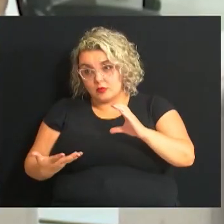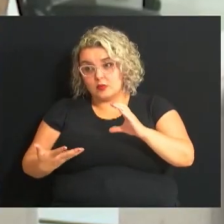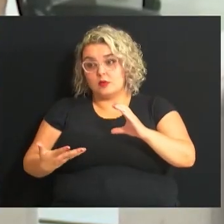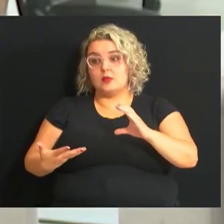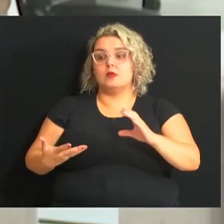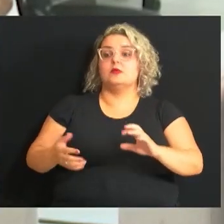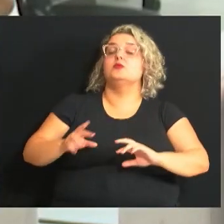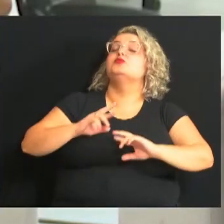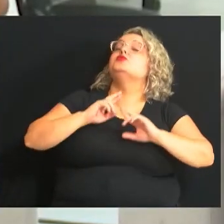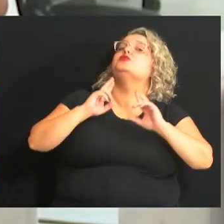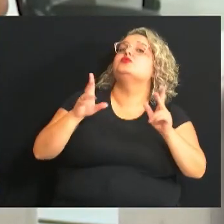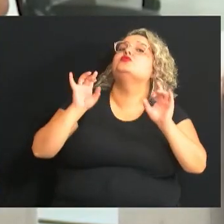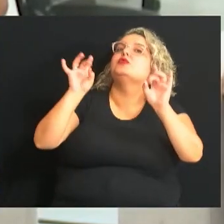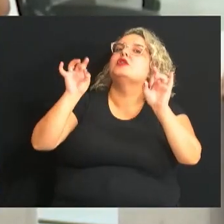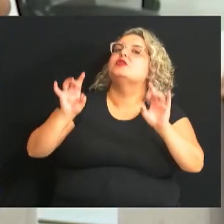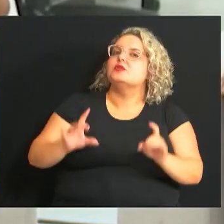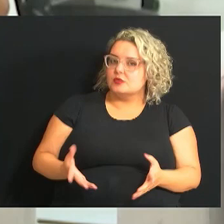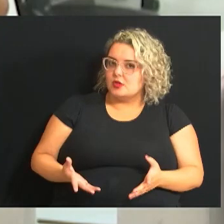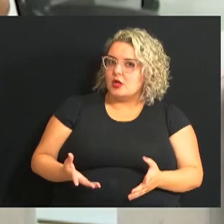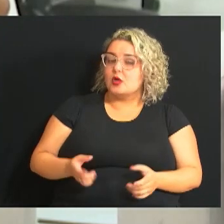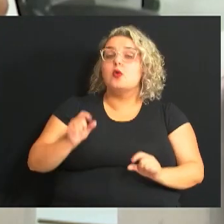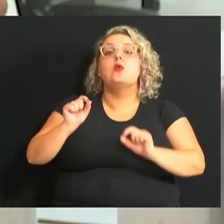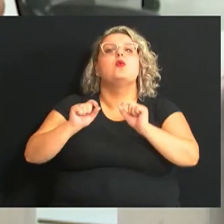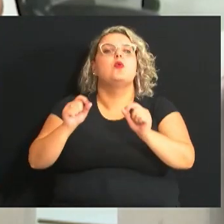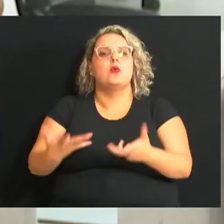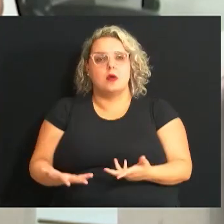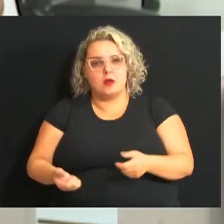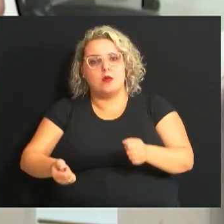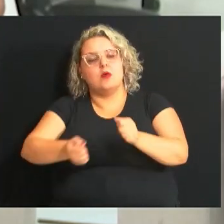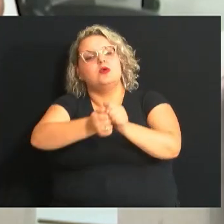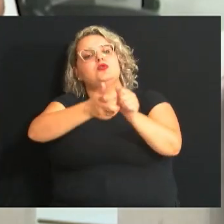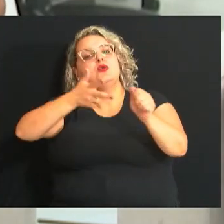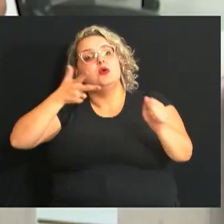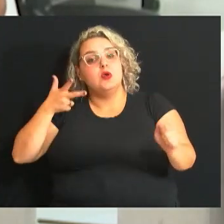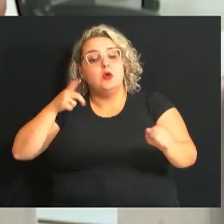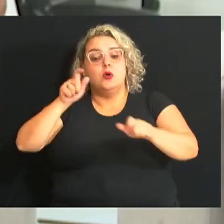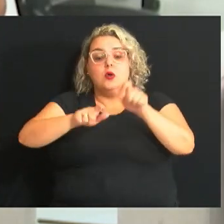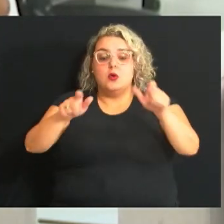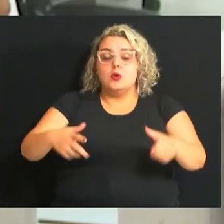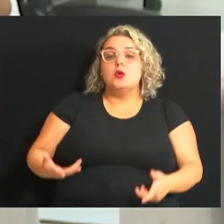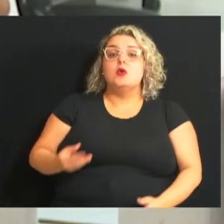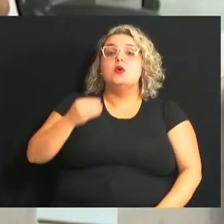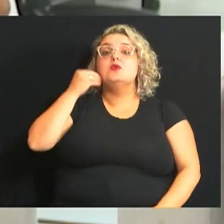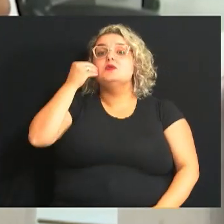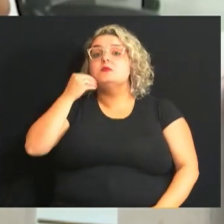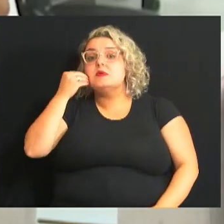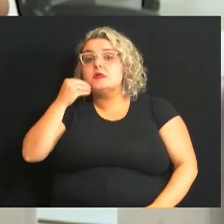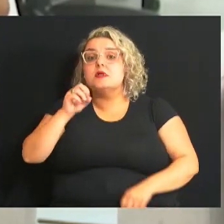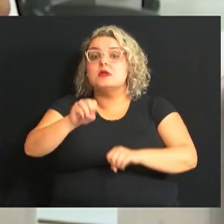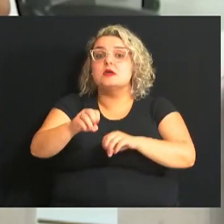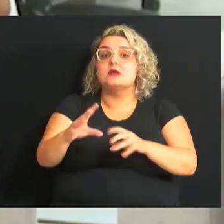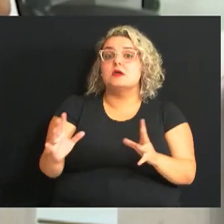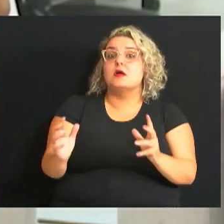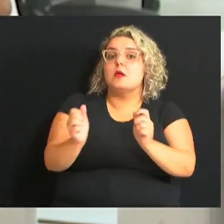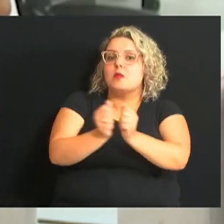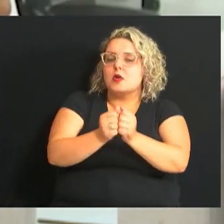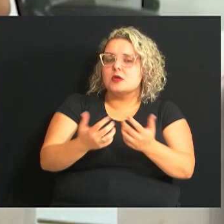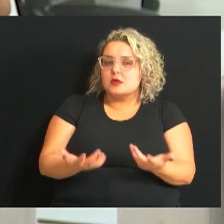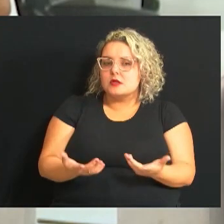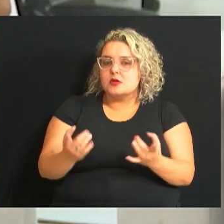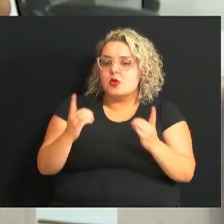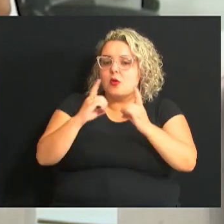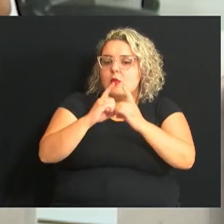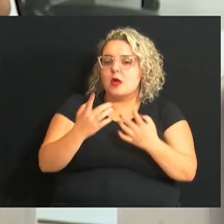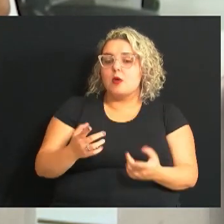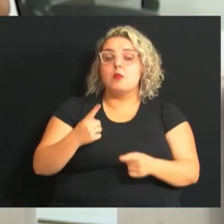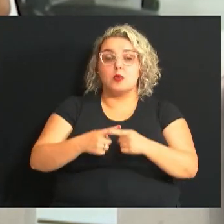muito específica, que ele é um vestibular próprio para estudantes que tiveram experiências educacionais aproximadas. Porque nós